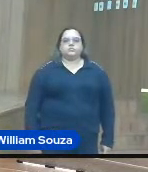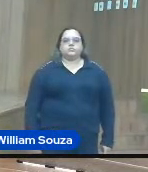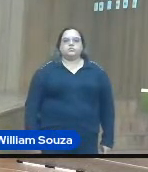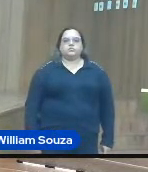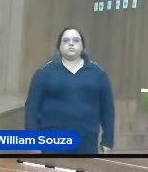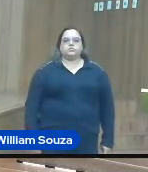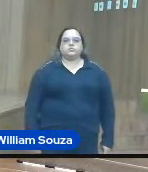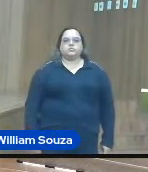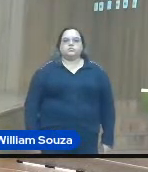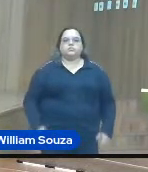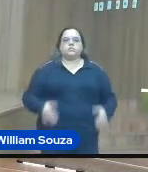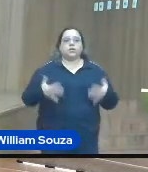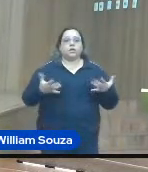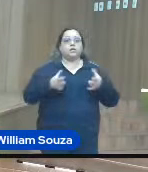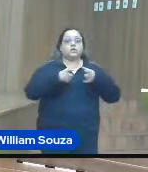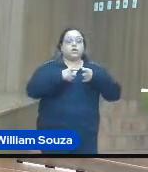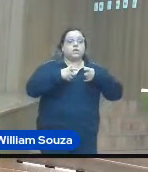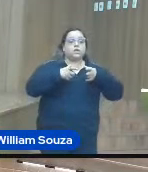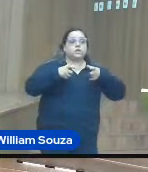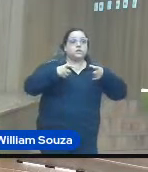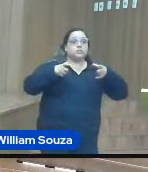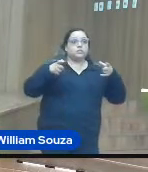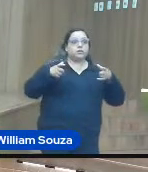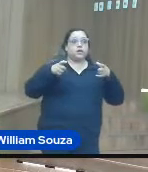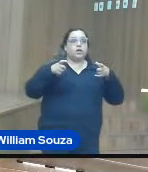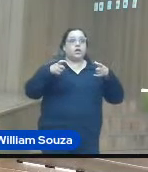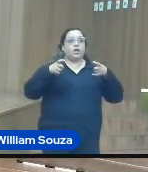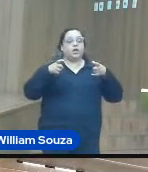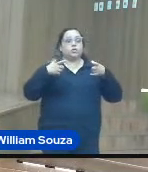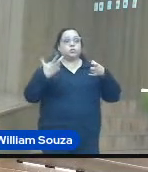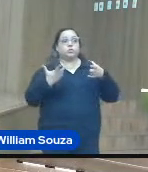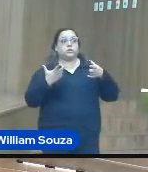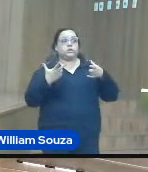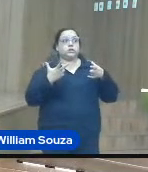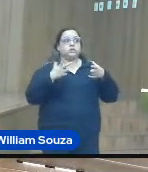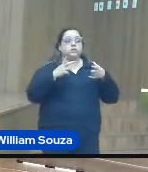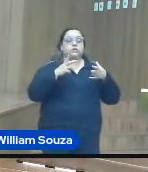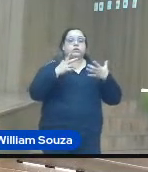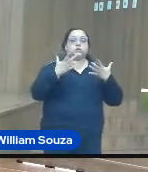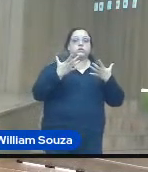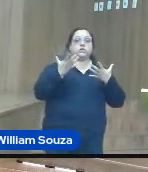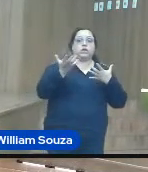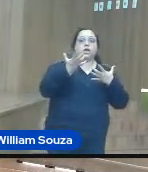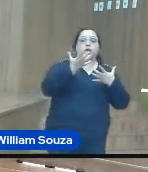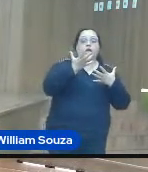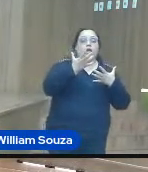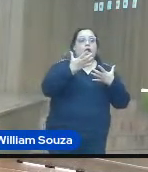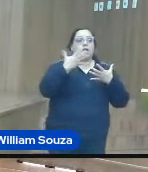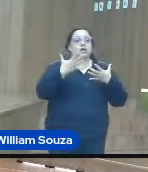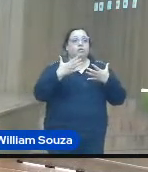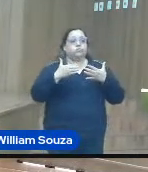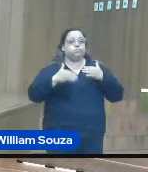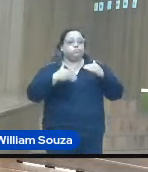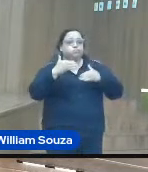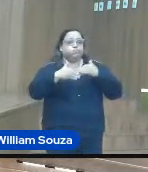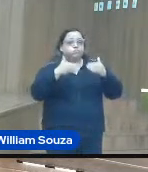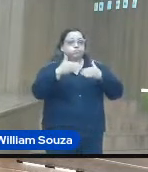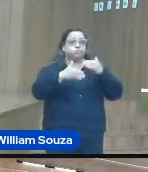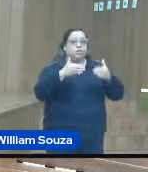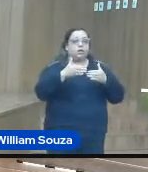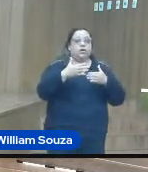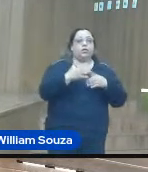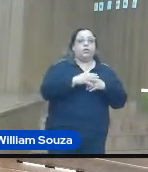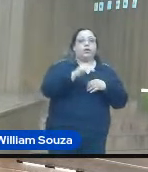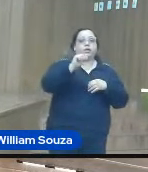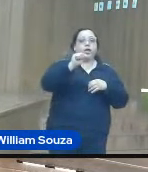de múltiplos interesses, acaba gerando uma corrida armamentista acentuada, que começa